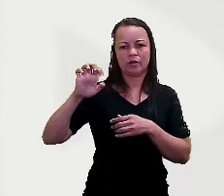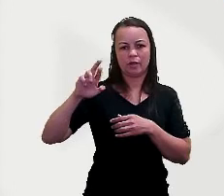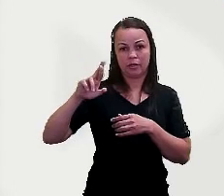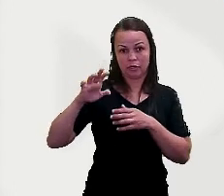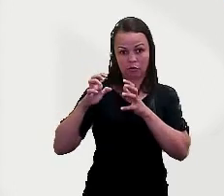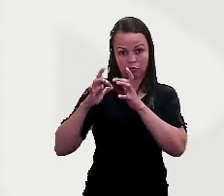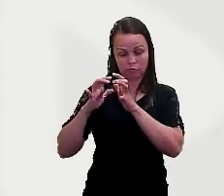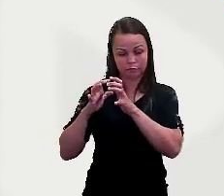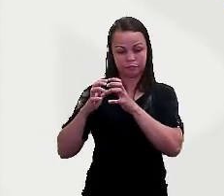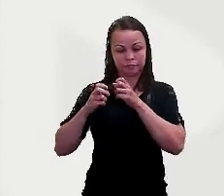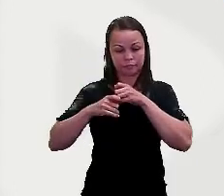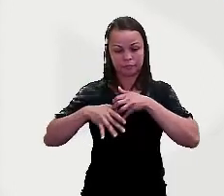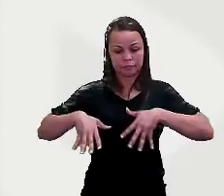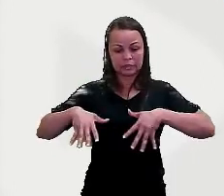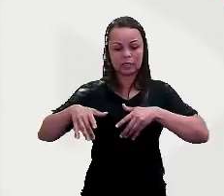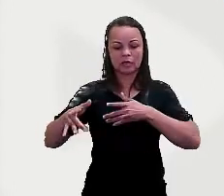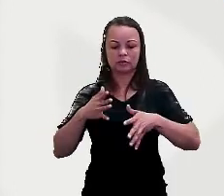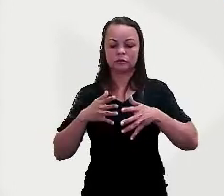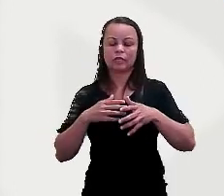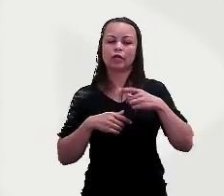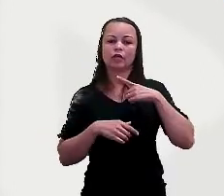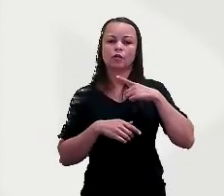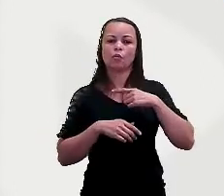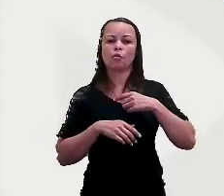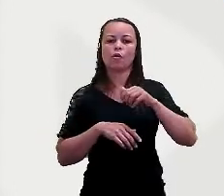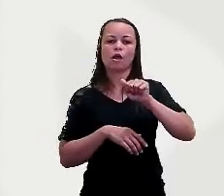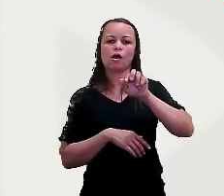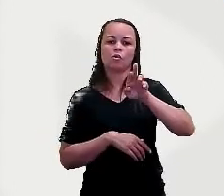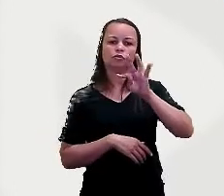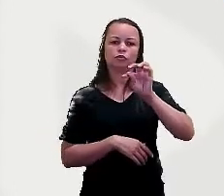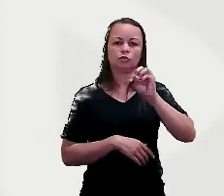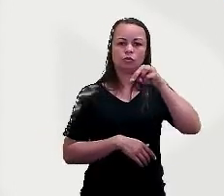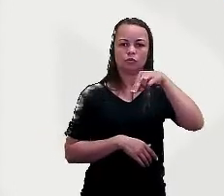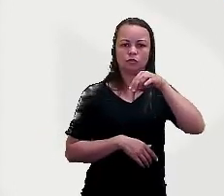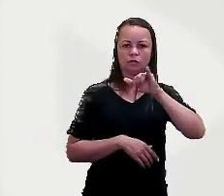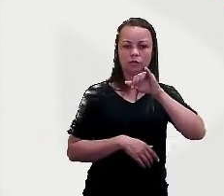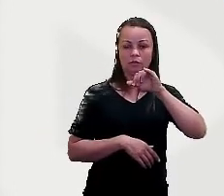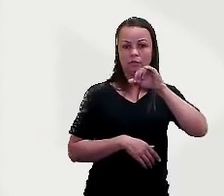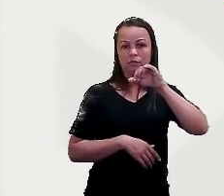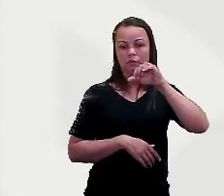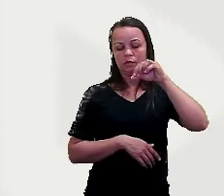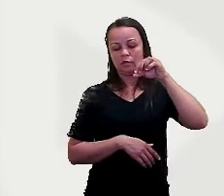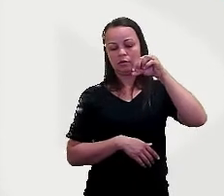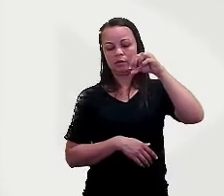nervoso autônomo e o sistema nervoso somático. Quando eu penso